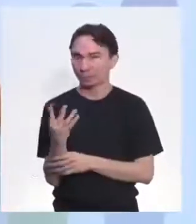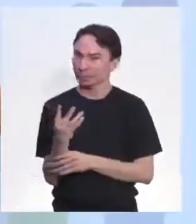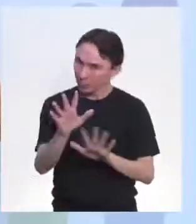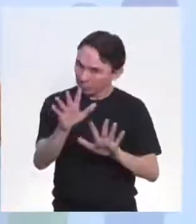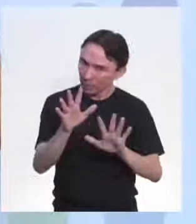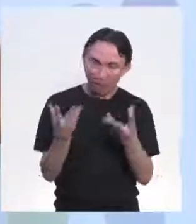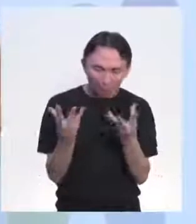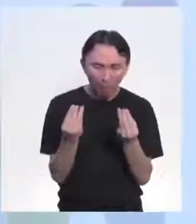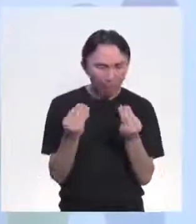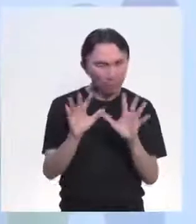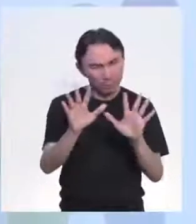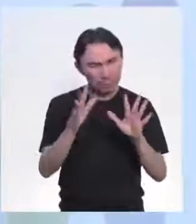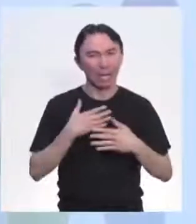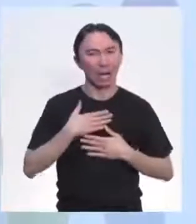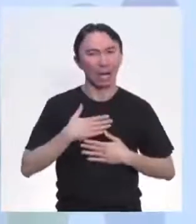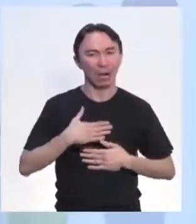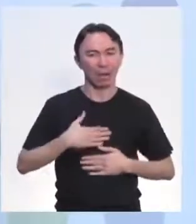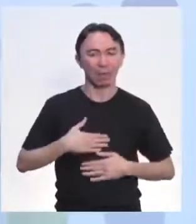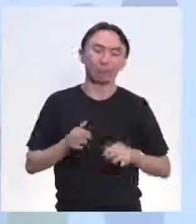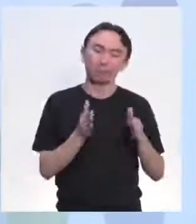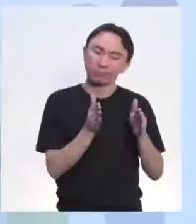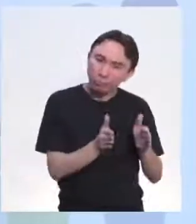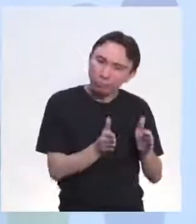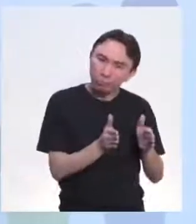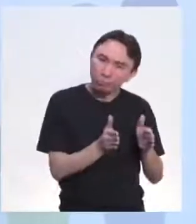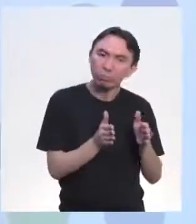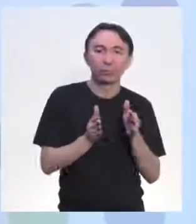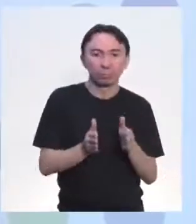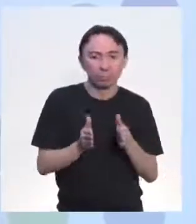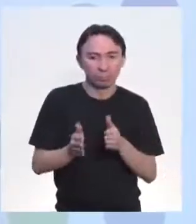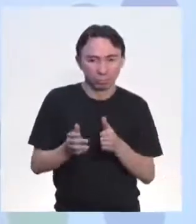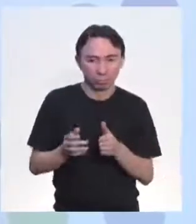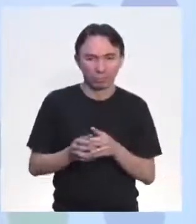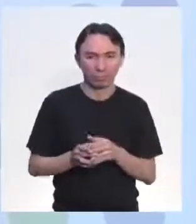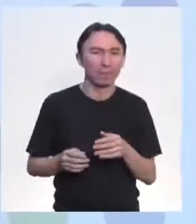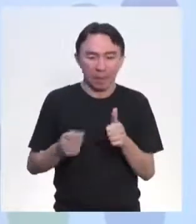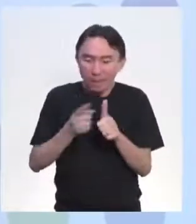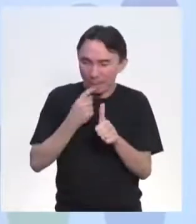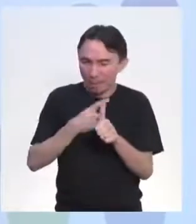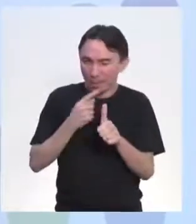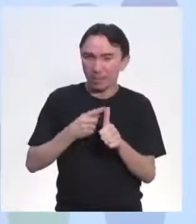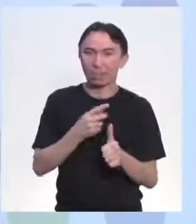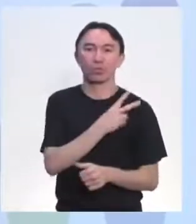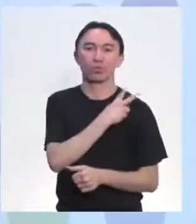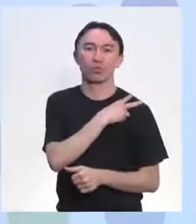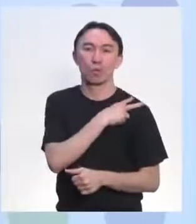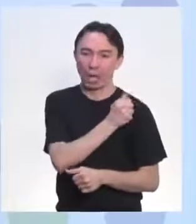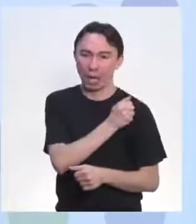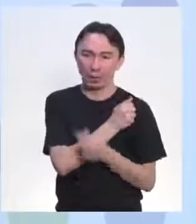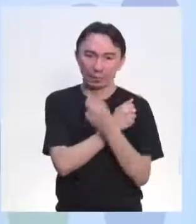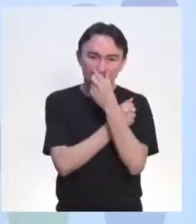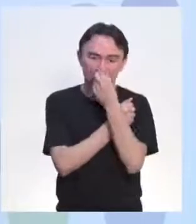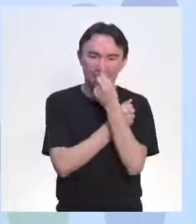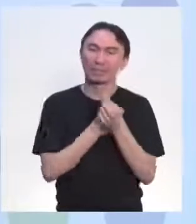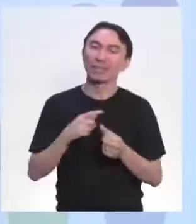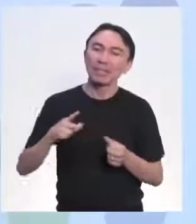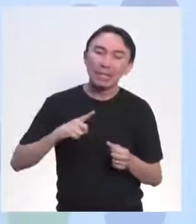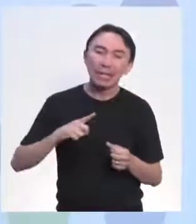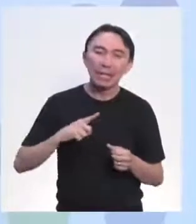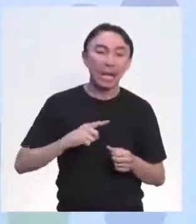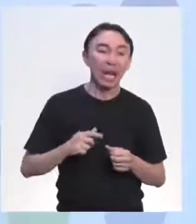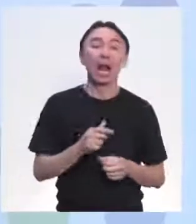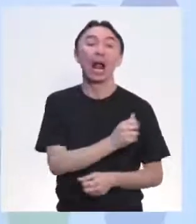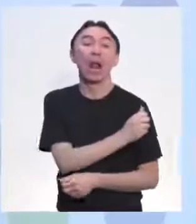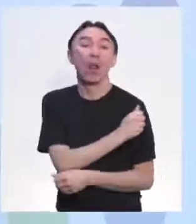pensar por partes. Vamos primeiro começar com a equipe da segunda A. Se lá tem 10 alunos que